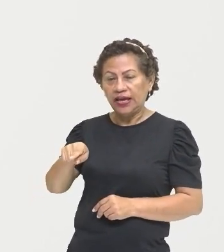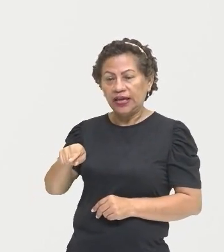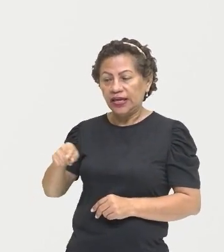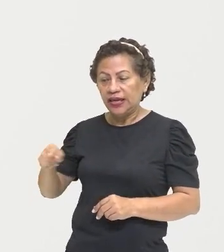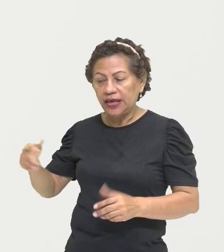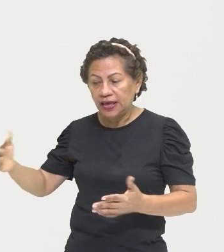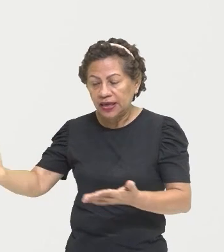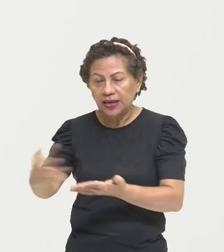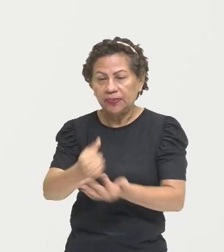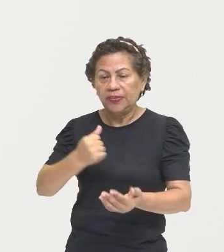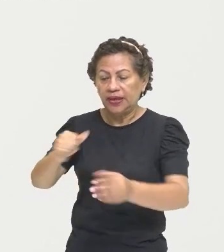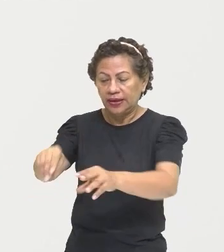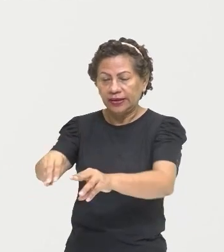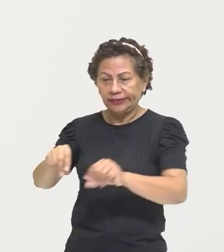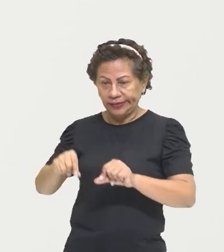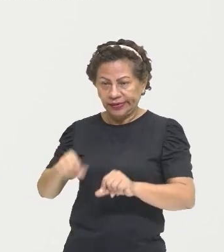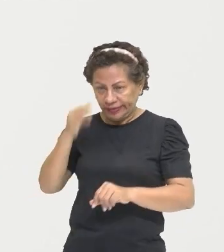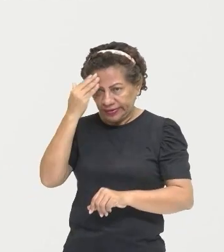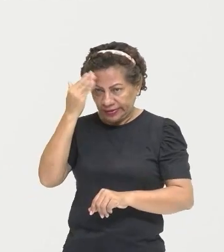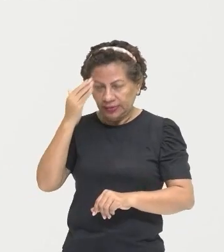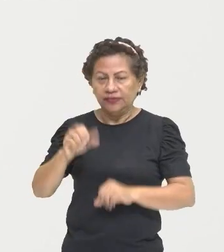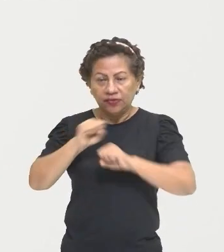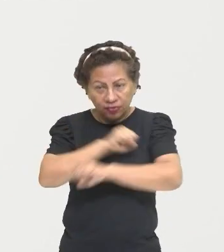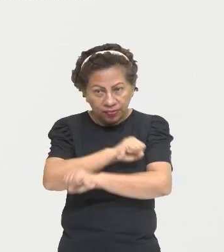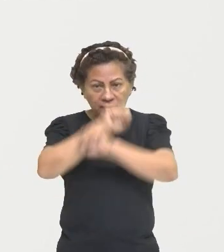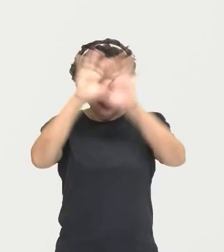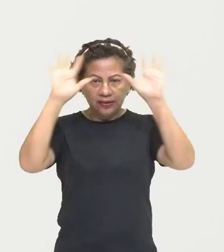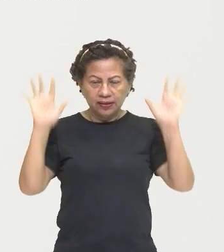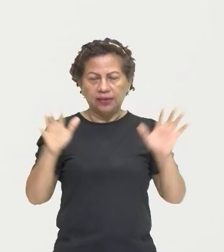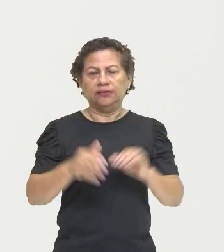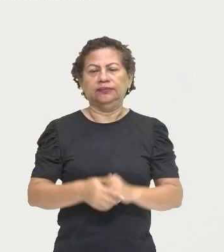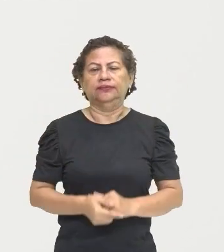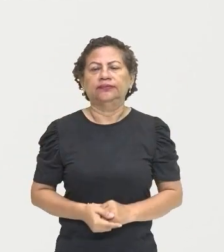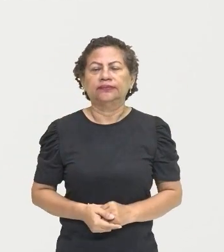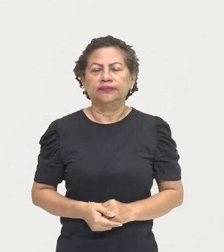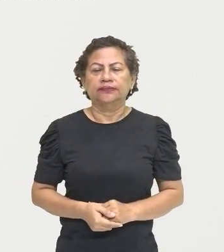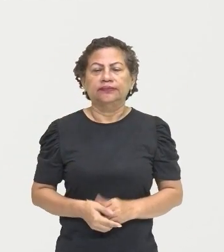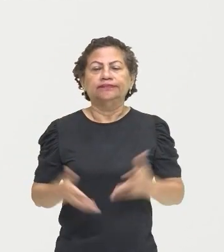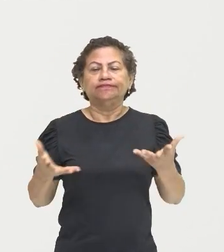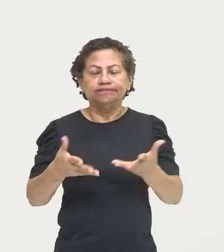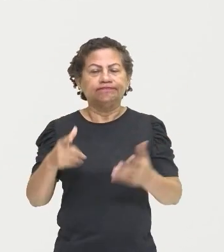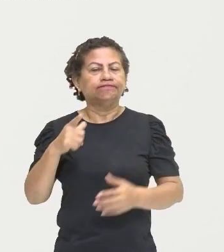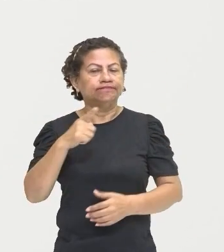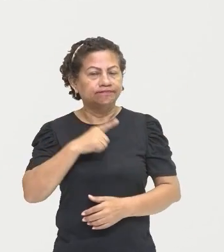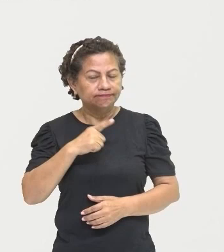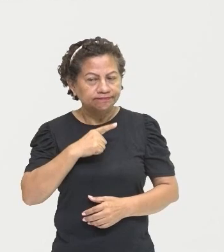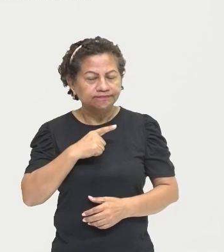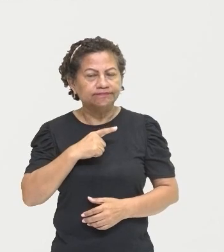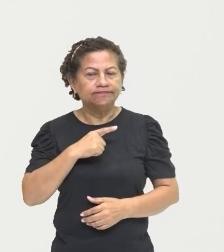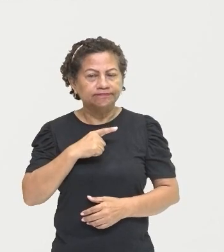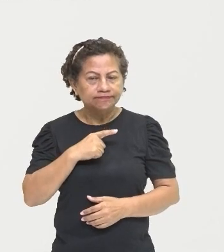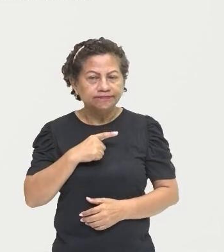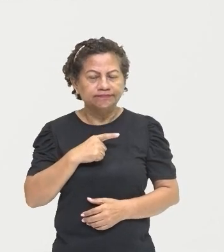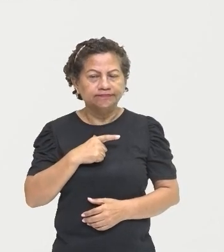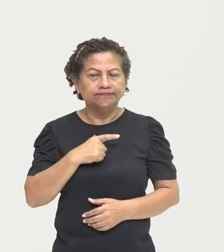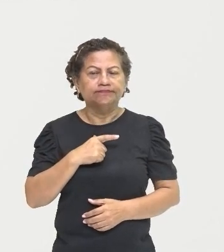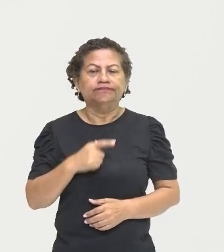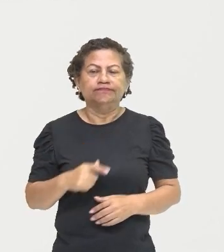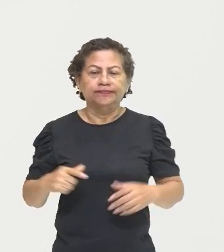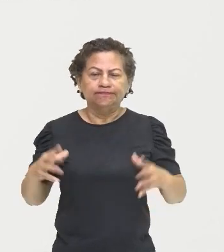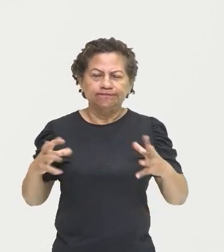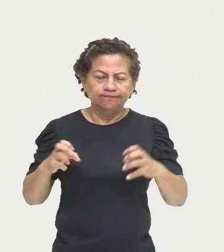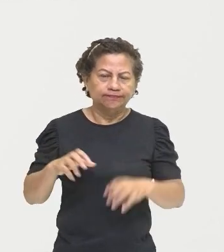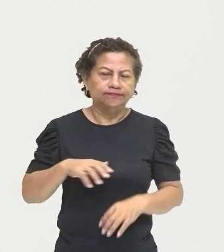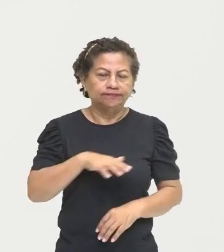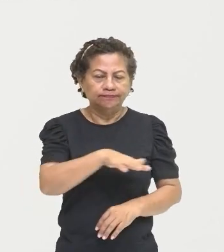não poderia terminar de outra forma. E aí a gente tem os conflitos no campo se intensificando.